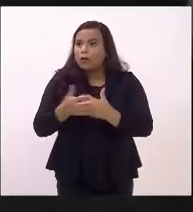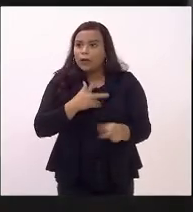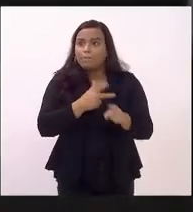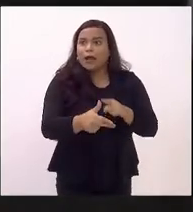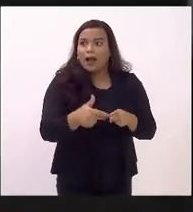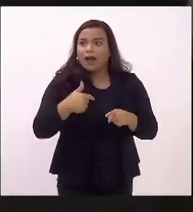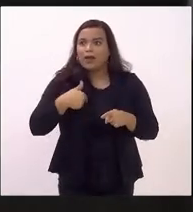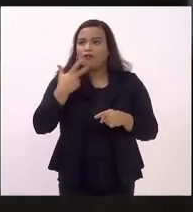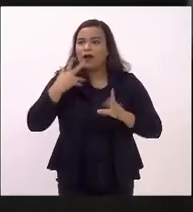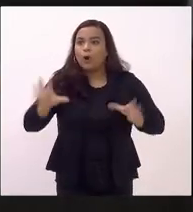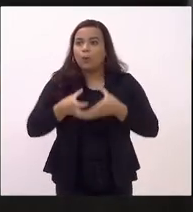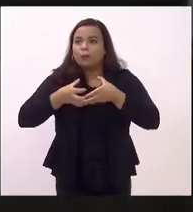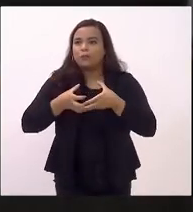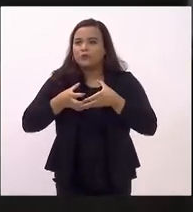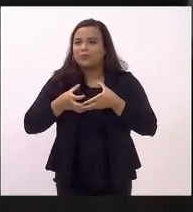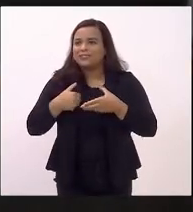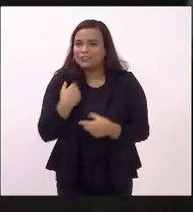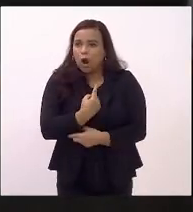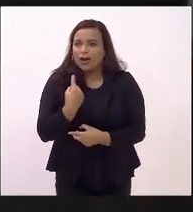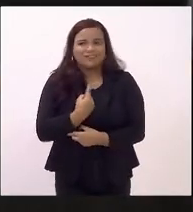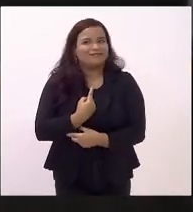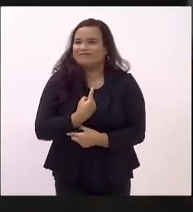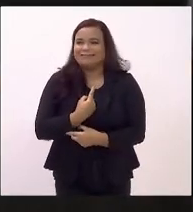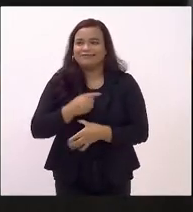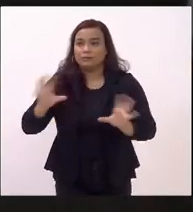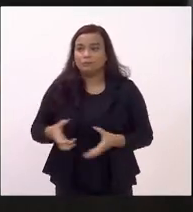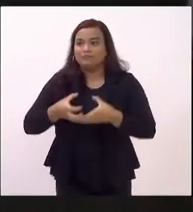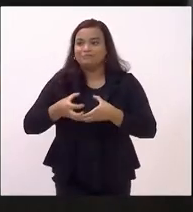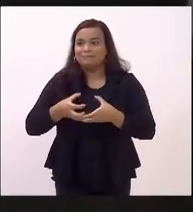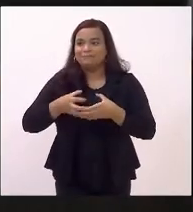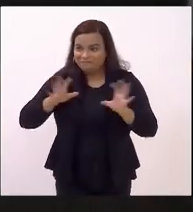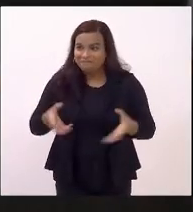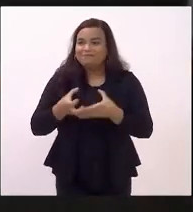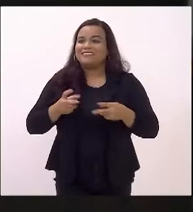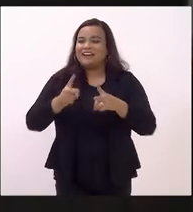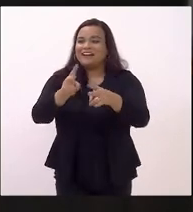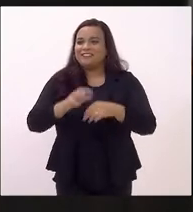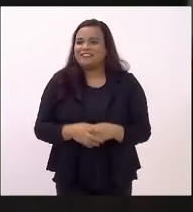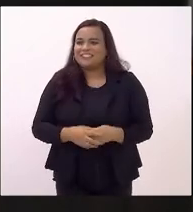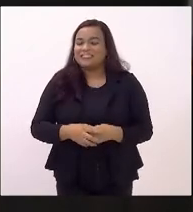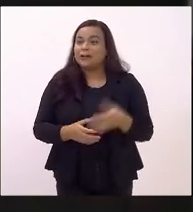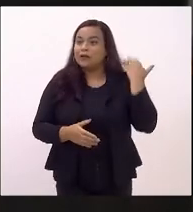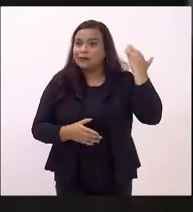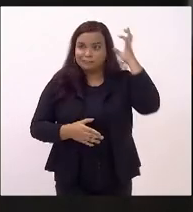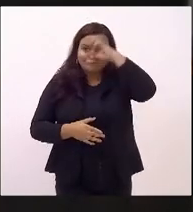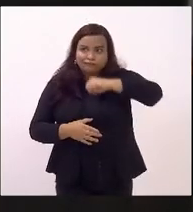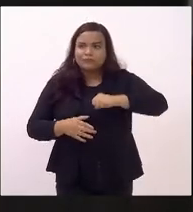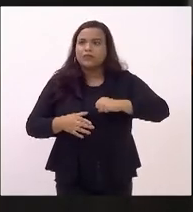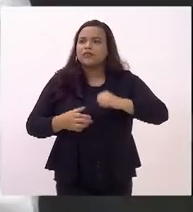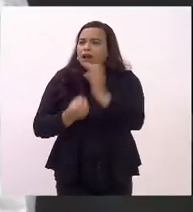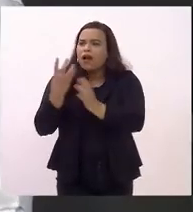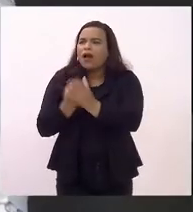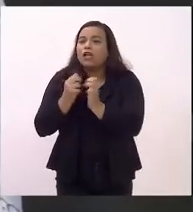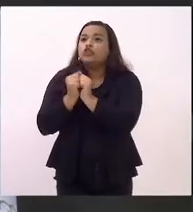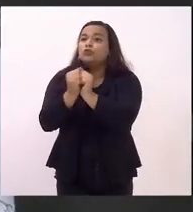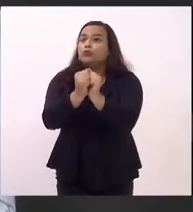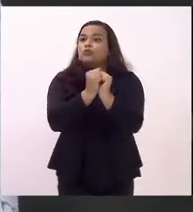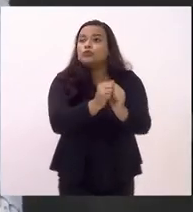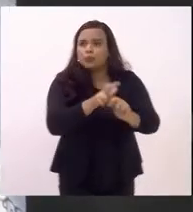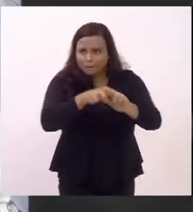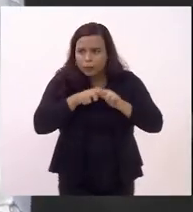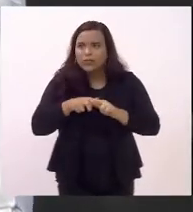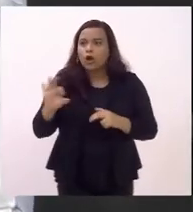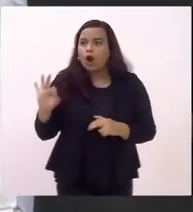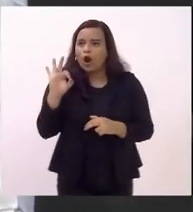ela é coletiva. Para mim ela é coletiva. Eu sou da velha escola que as construções são coletivas. Por isso que eu lutei por cota